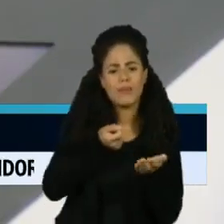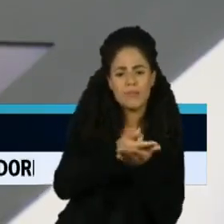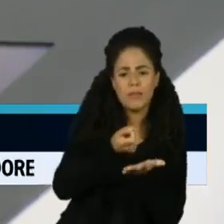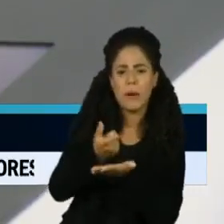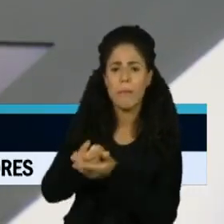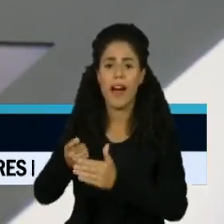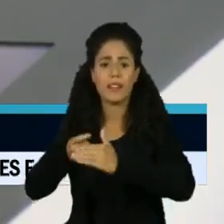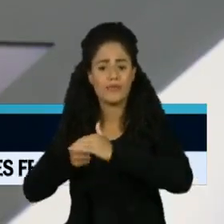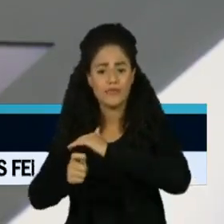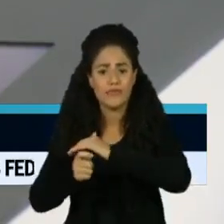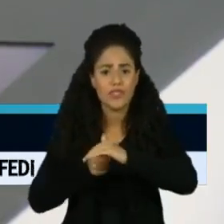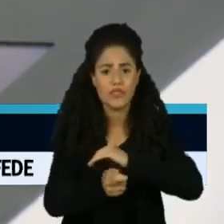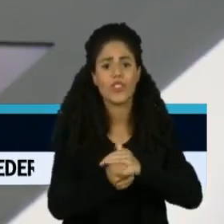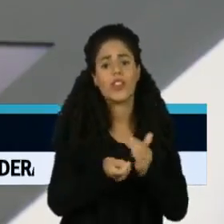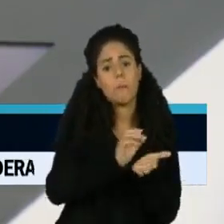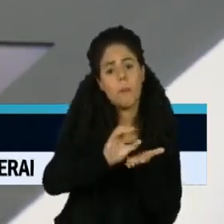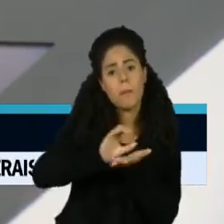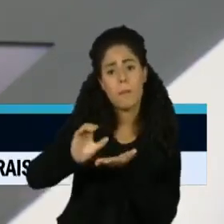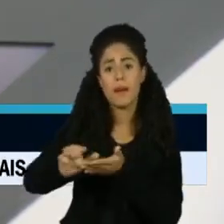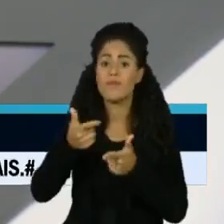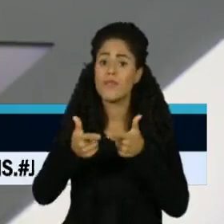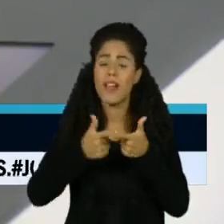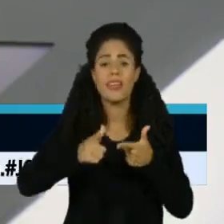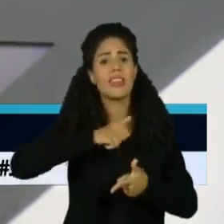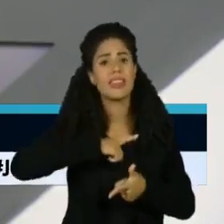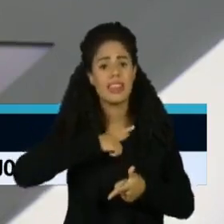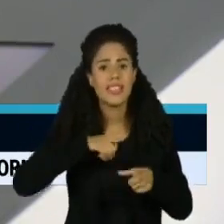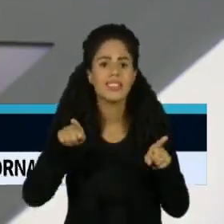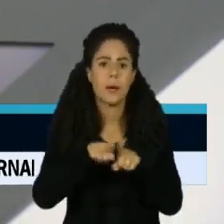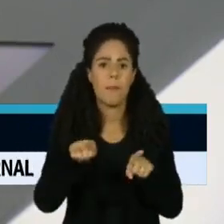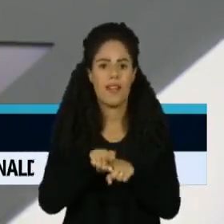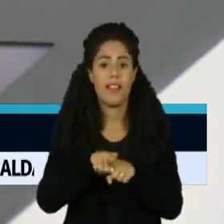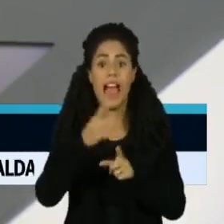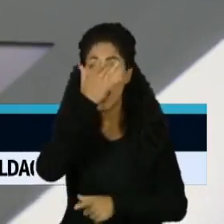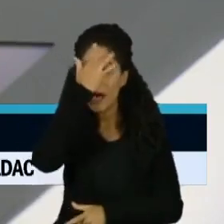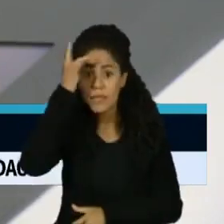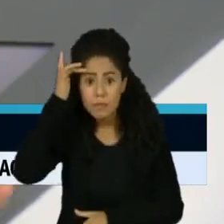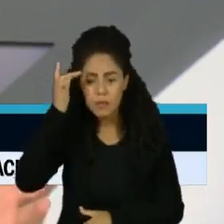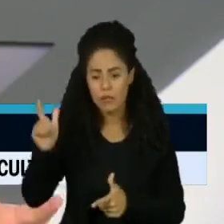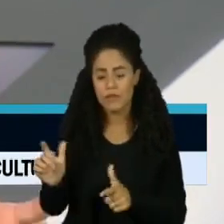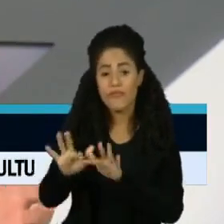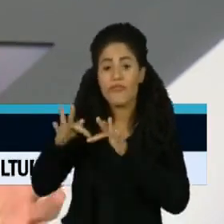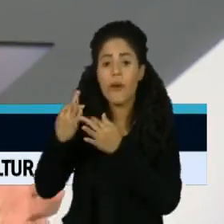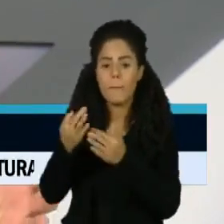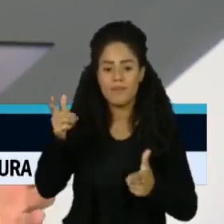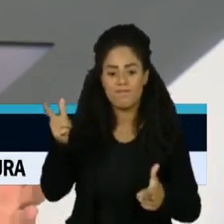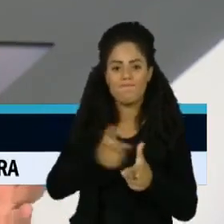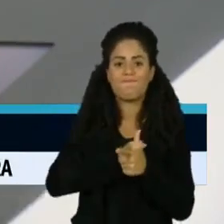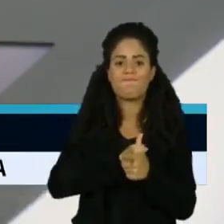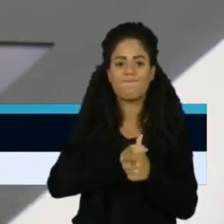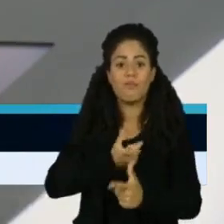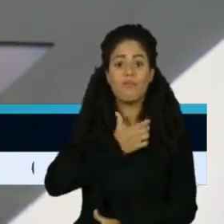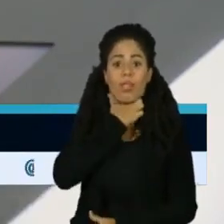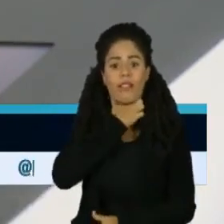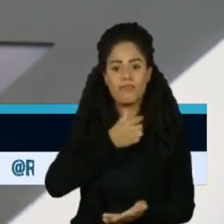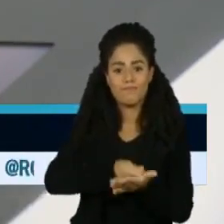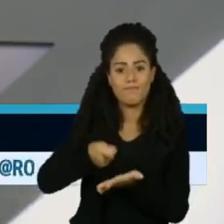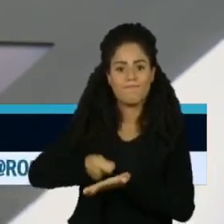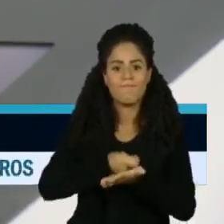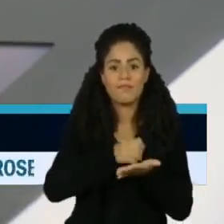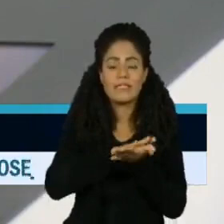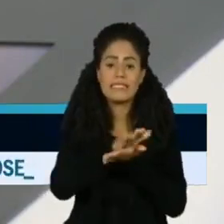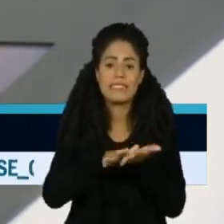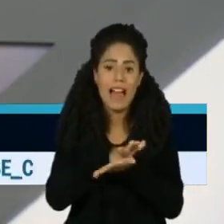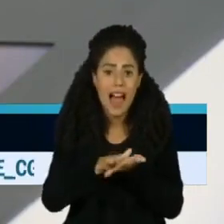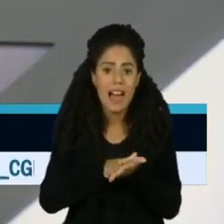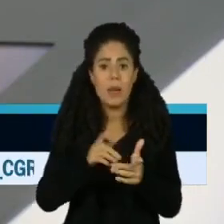de investir. Só que temos um outro problema. Temos o problema dos endividados. A dívida é quase uma instituição brasileira. E esses endividados vão